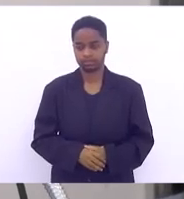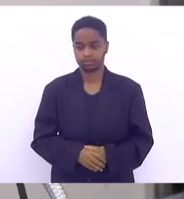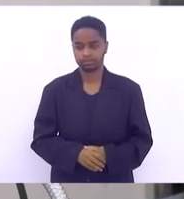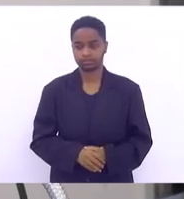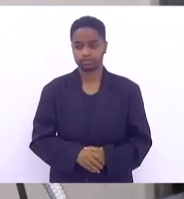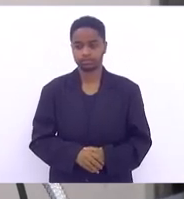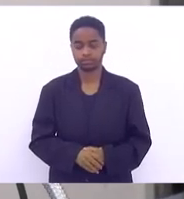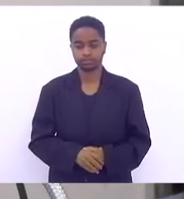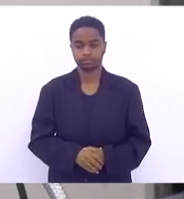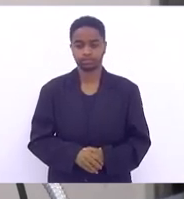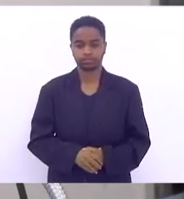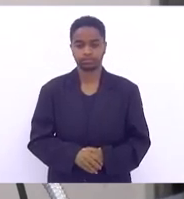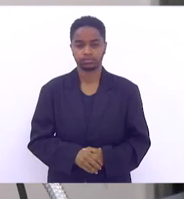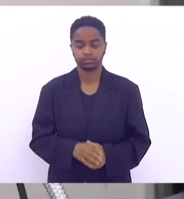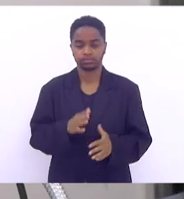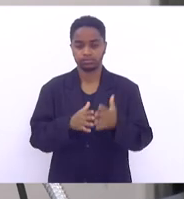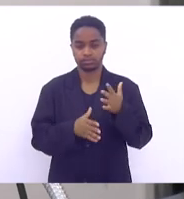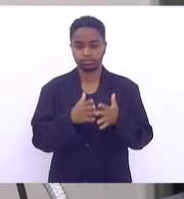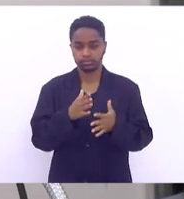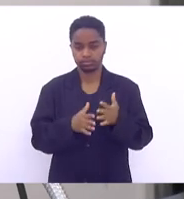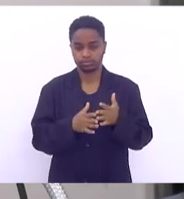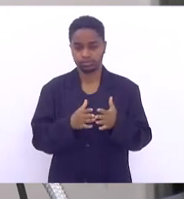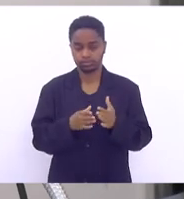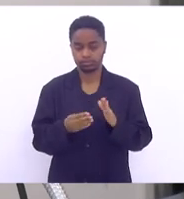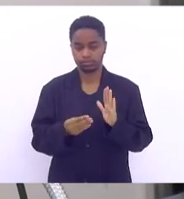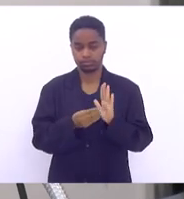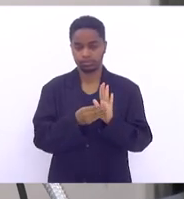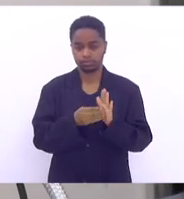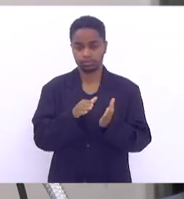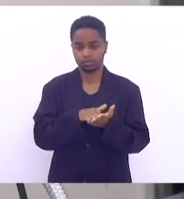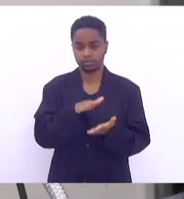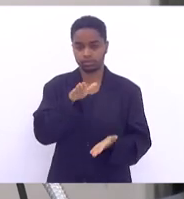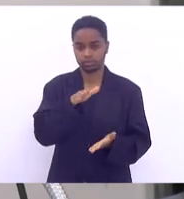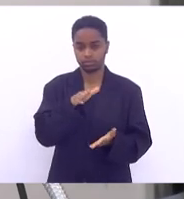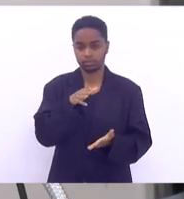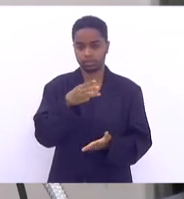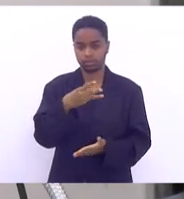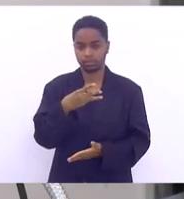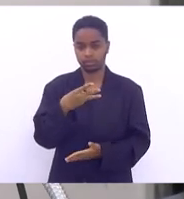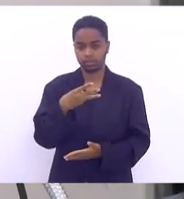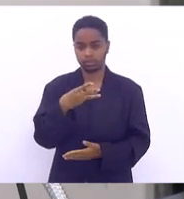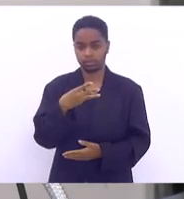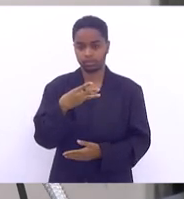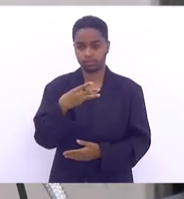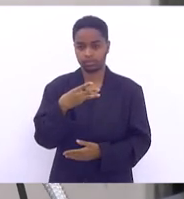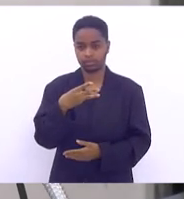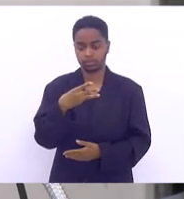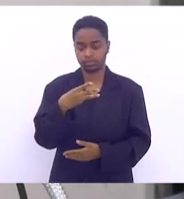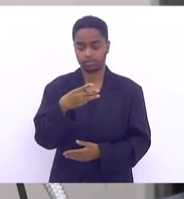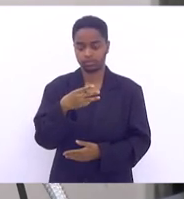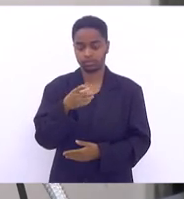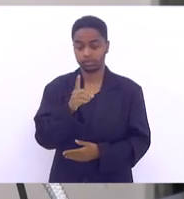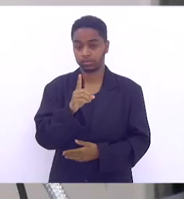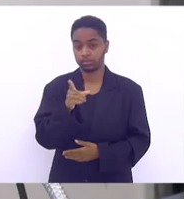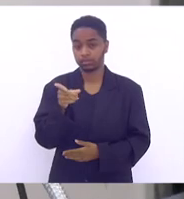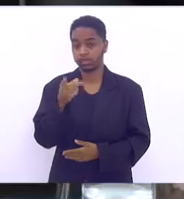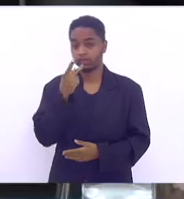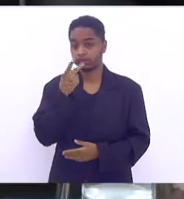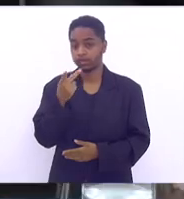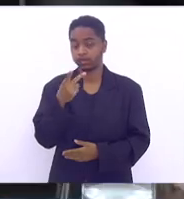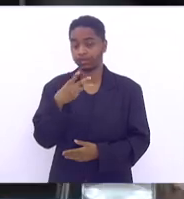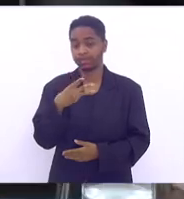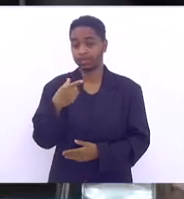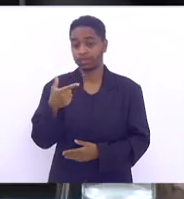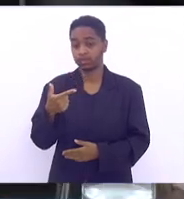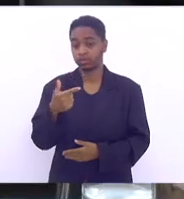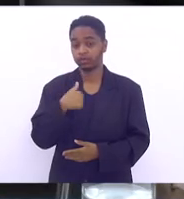As prejudicabilidades são bloco de projeto do 38. Mas eu tô falando, o senhor falou sempre no 32, eu estou